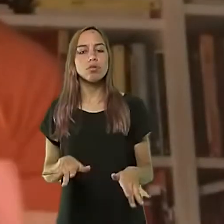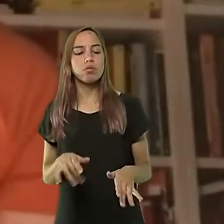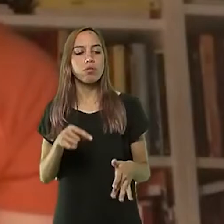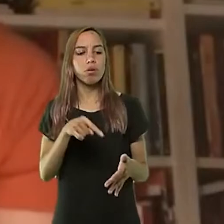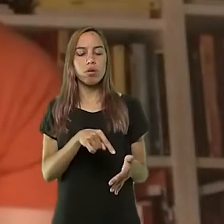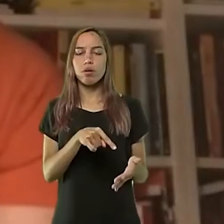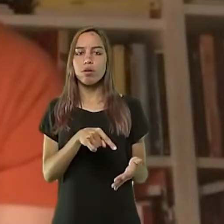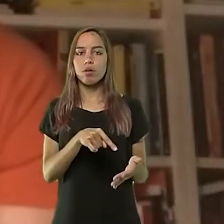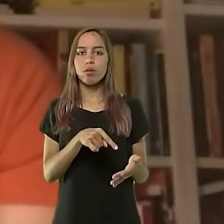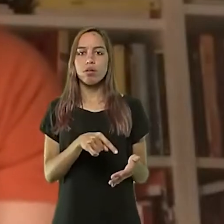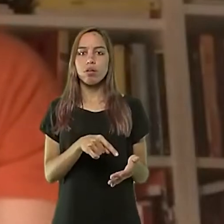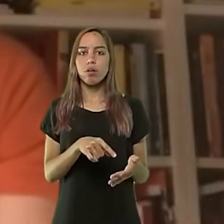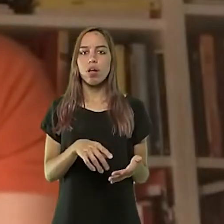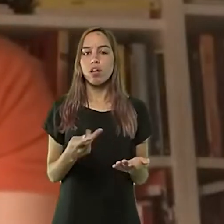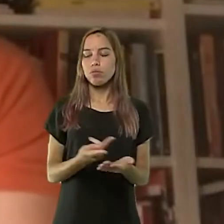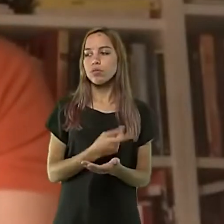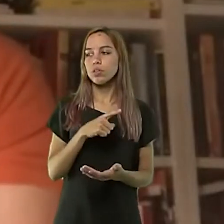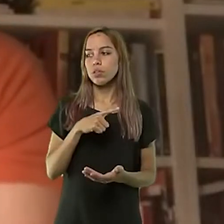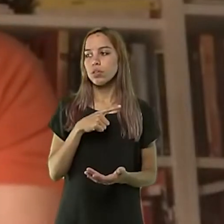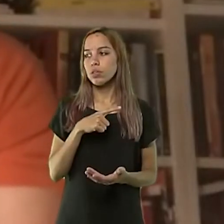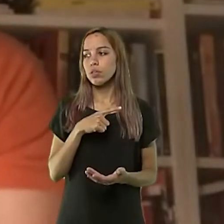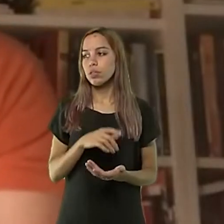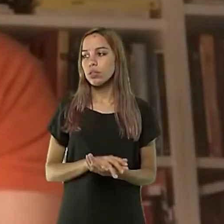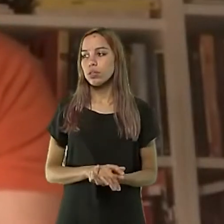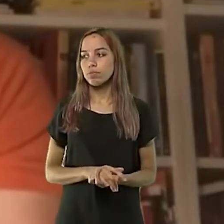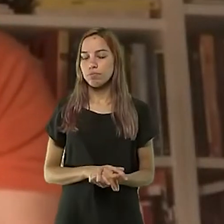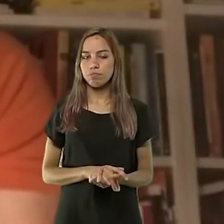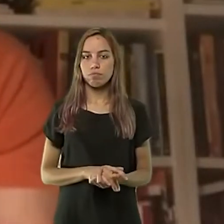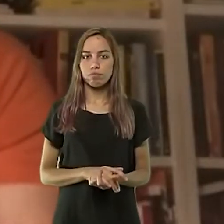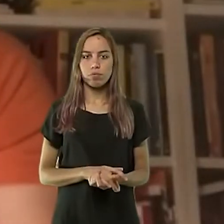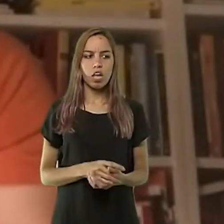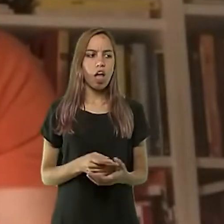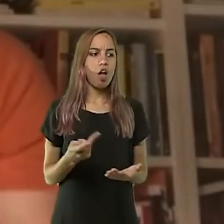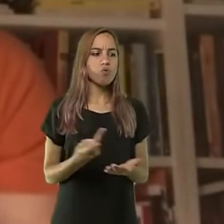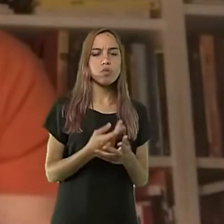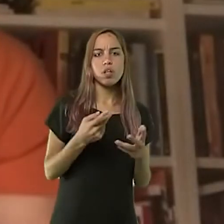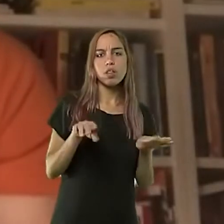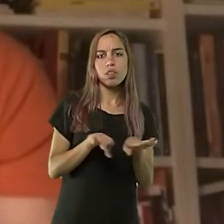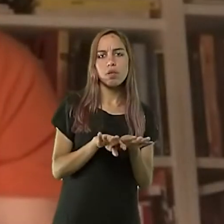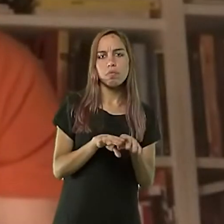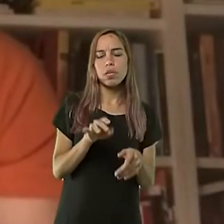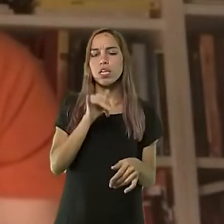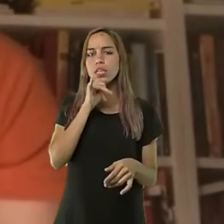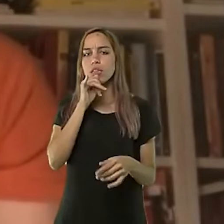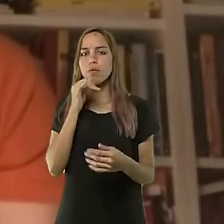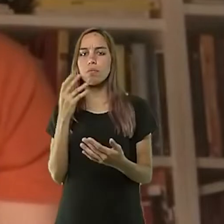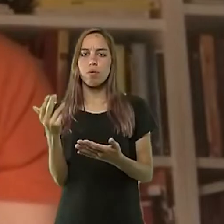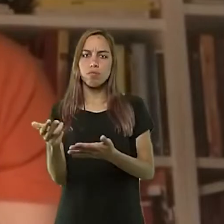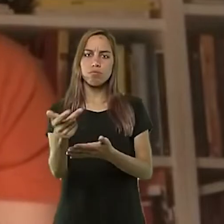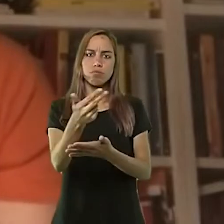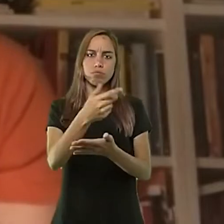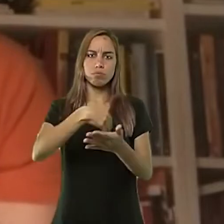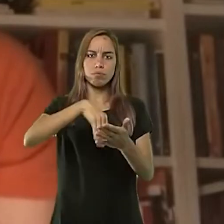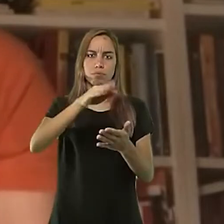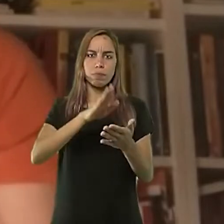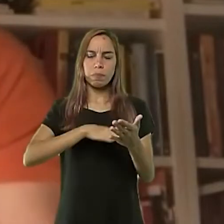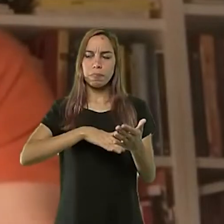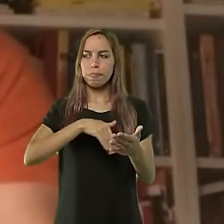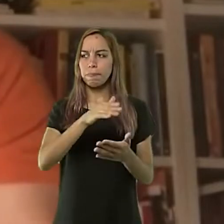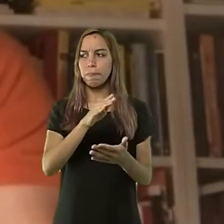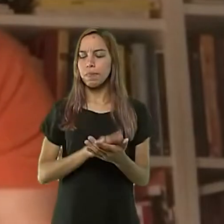artes encontramos também relações semelhantes com a pintura, por exemplo, ainda que aí